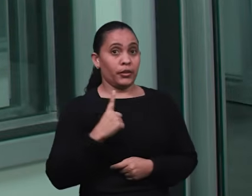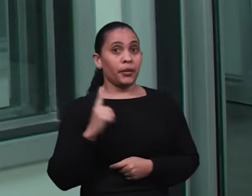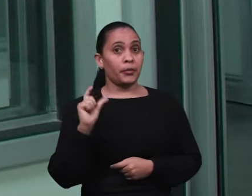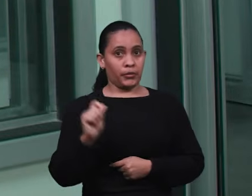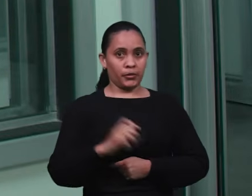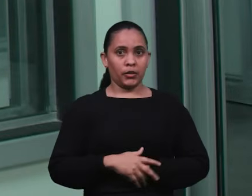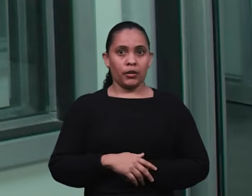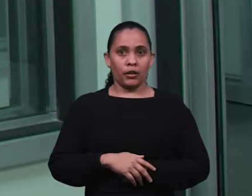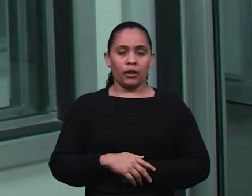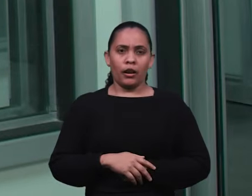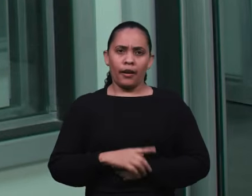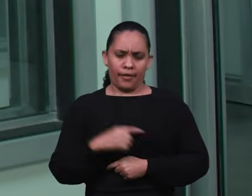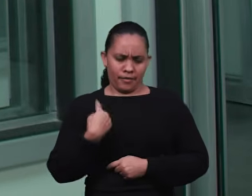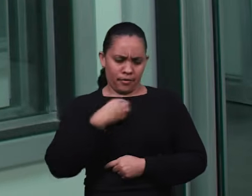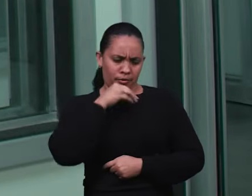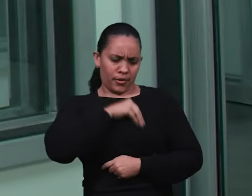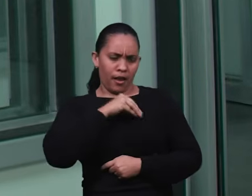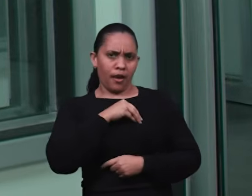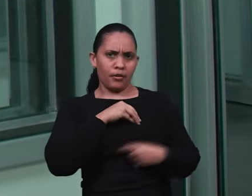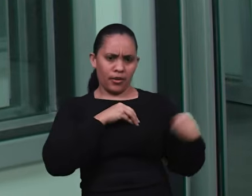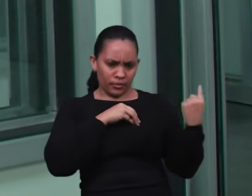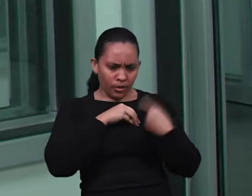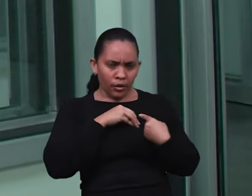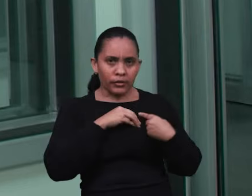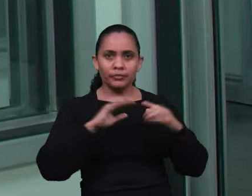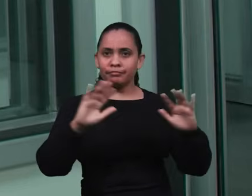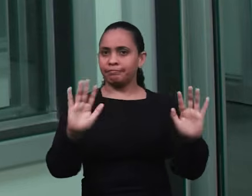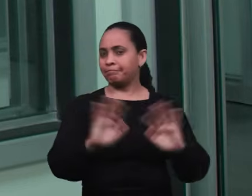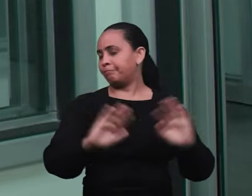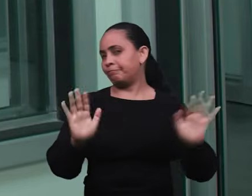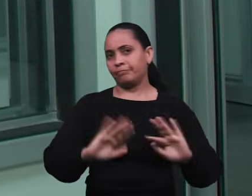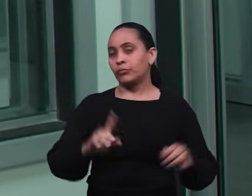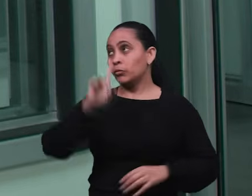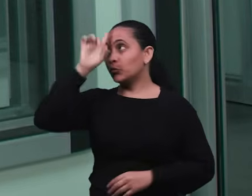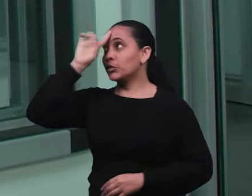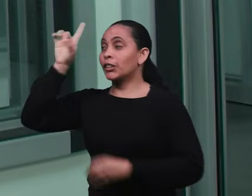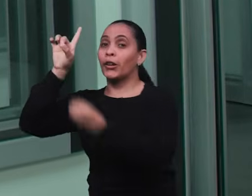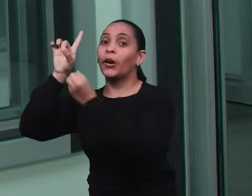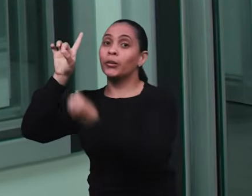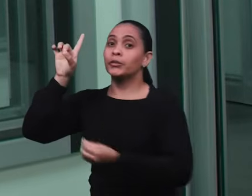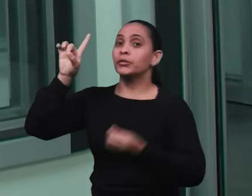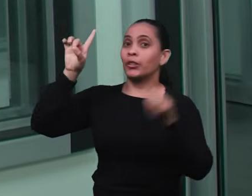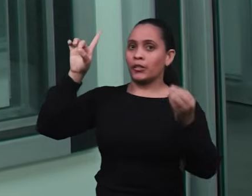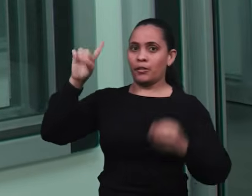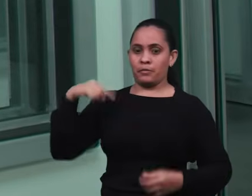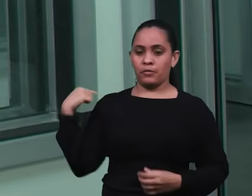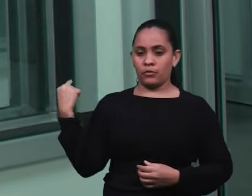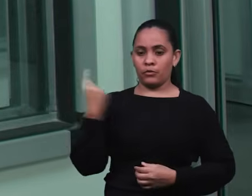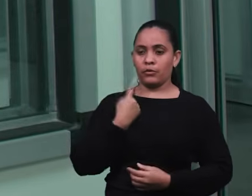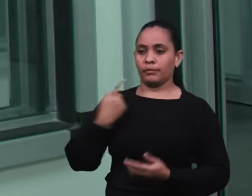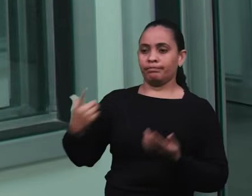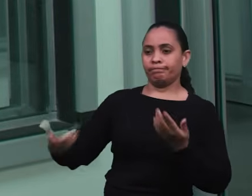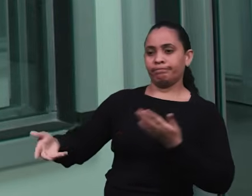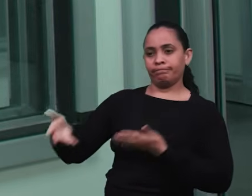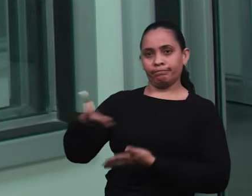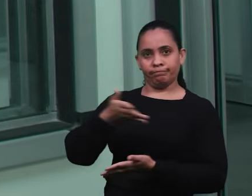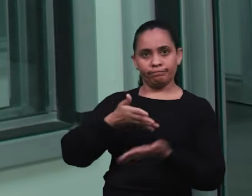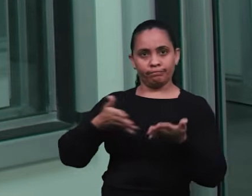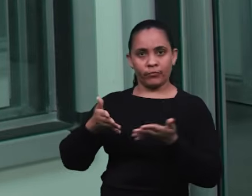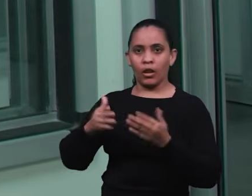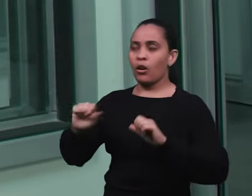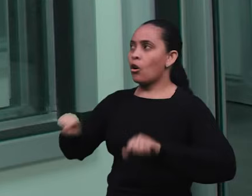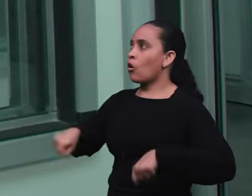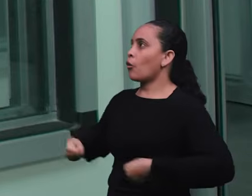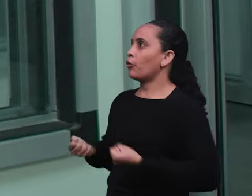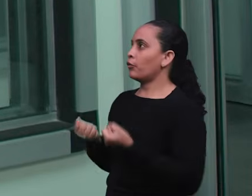não é nosso. O Senhor que nos deu. Não para nós, por exemplo, participar ou